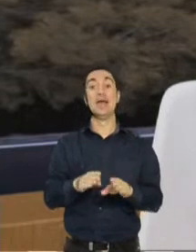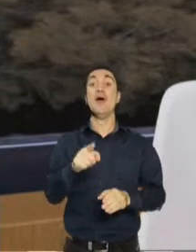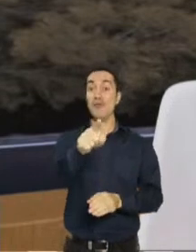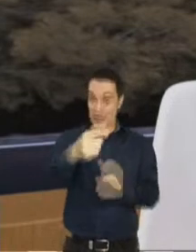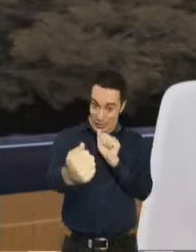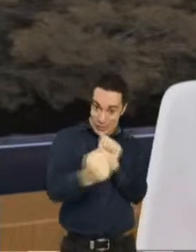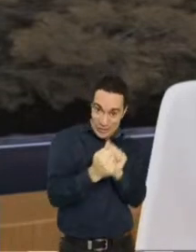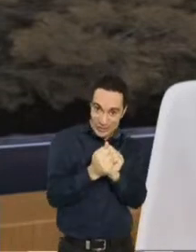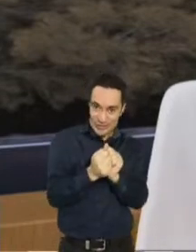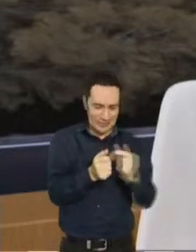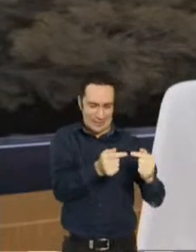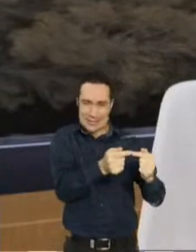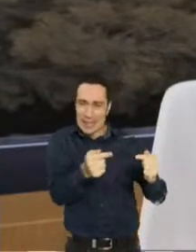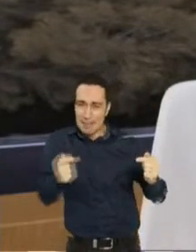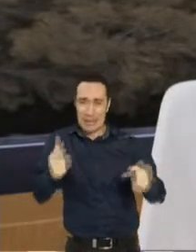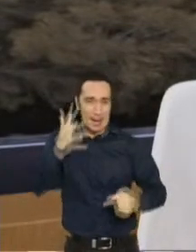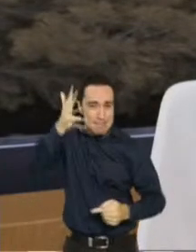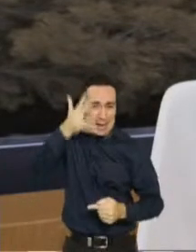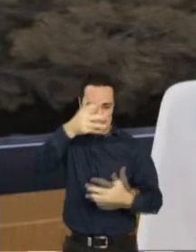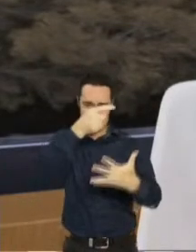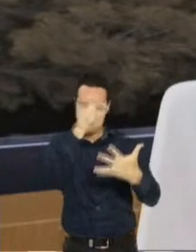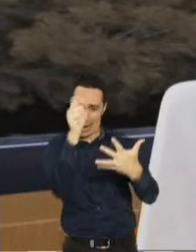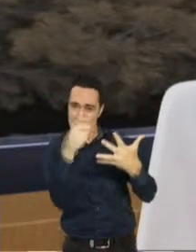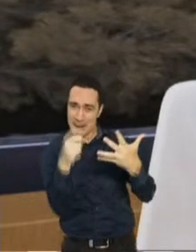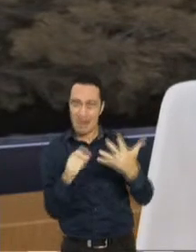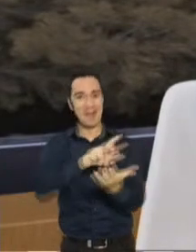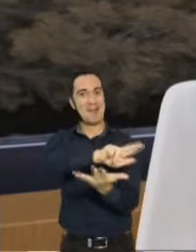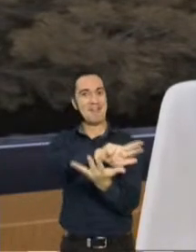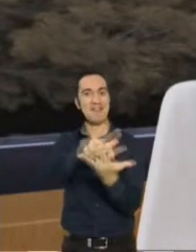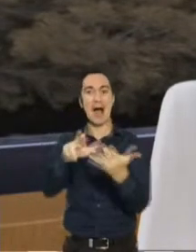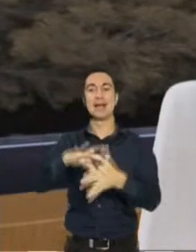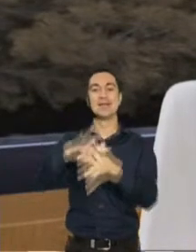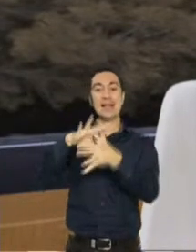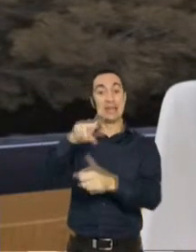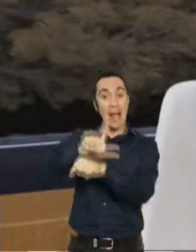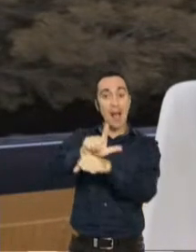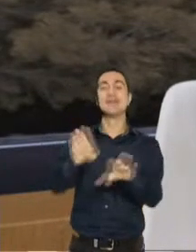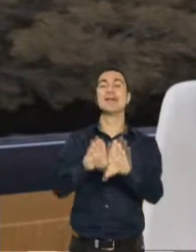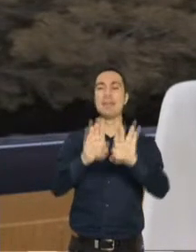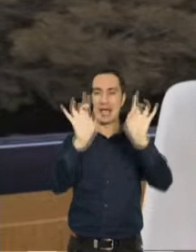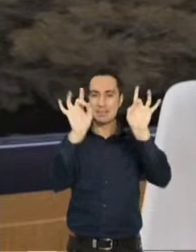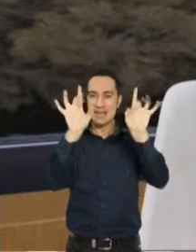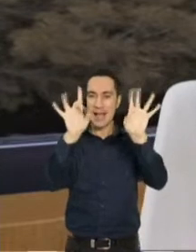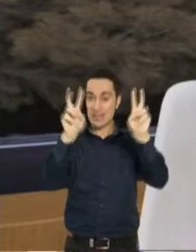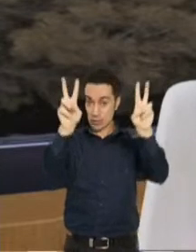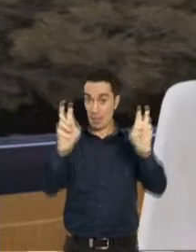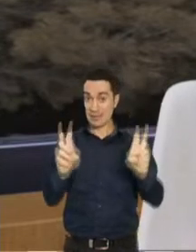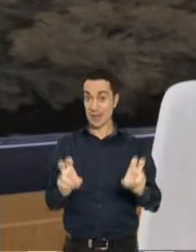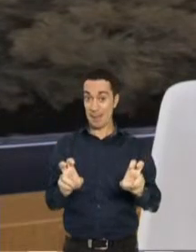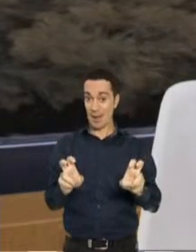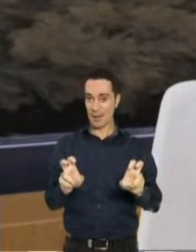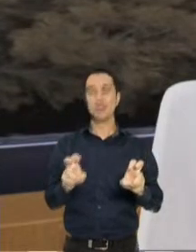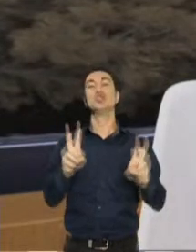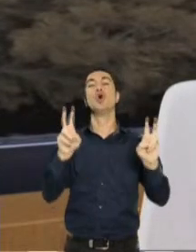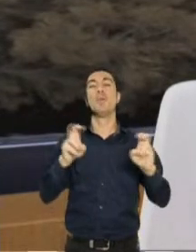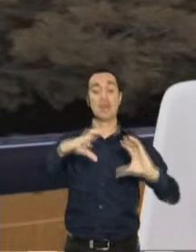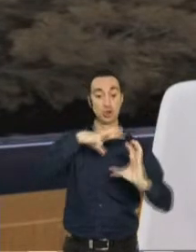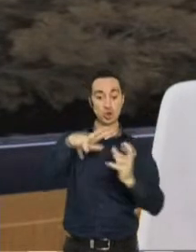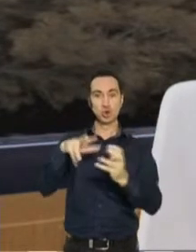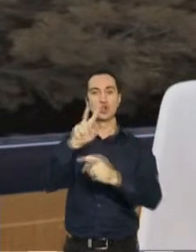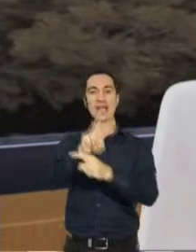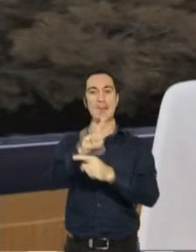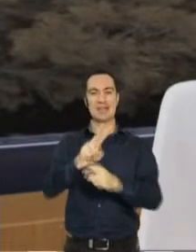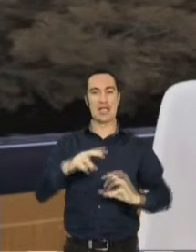minha companhia para uma série de conversas com lideranças e especialistas que vão aqui falar sobre